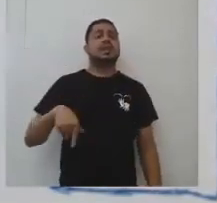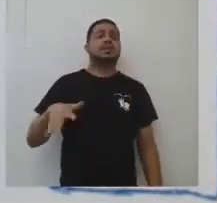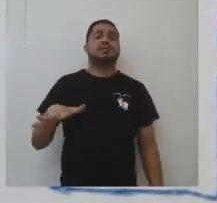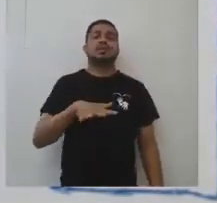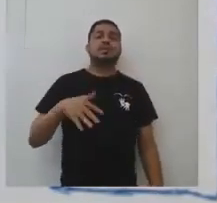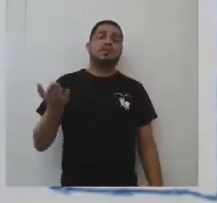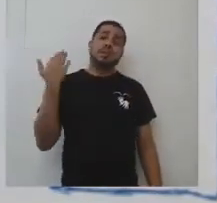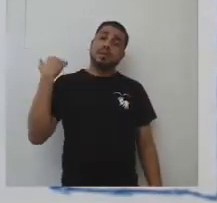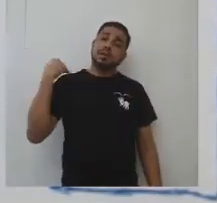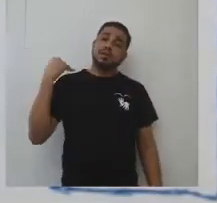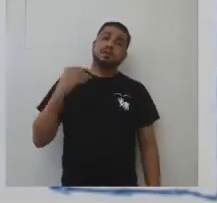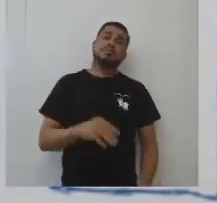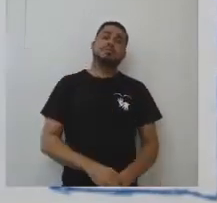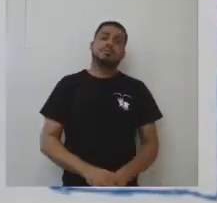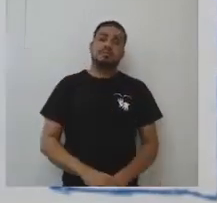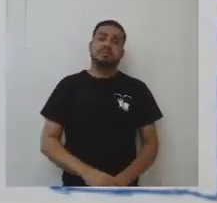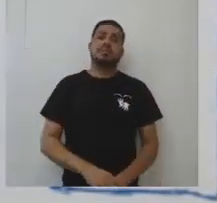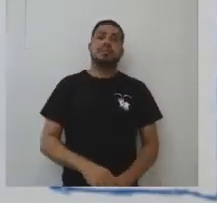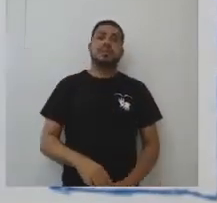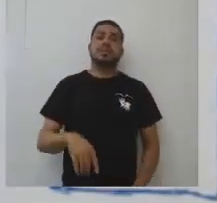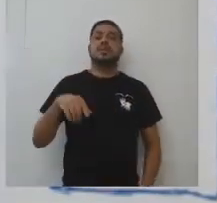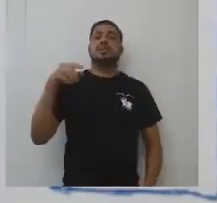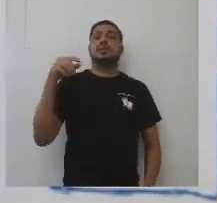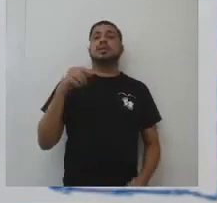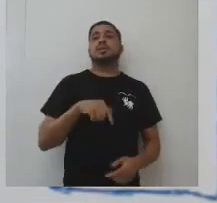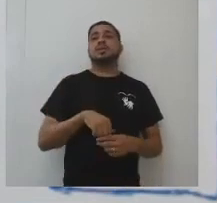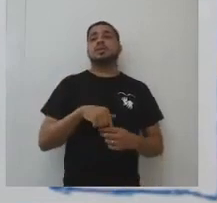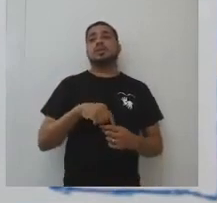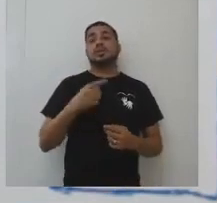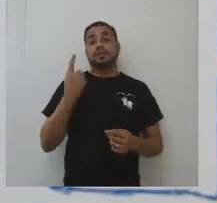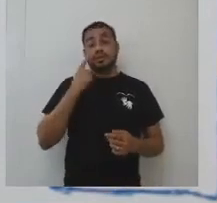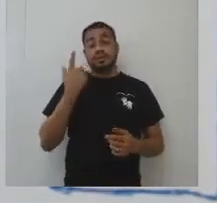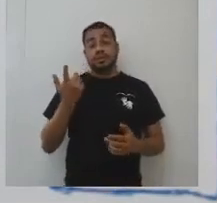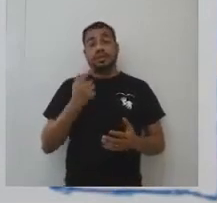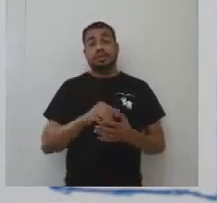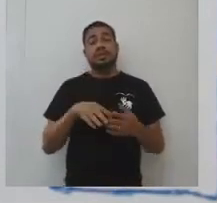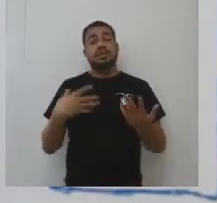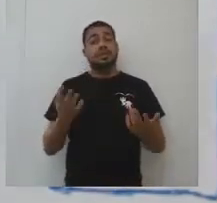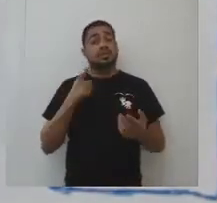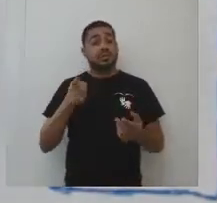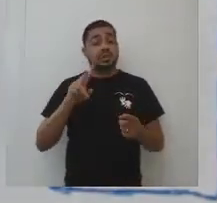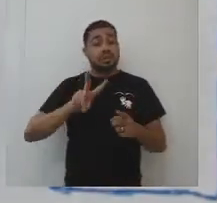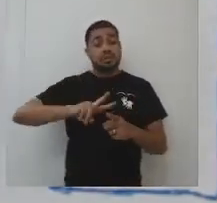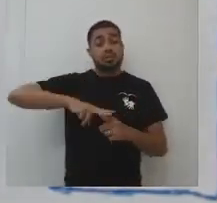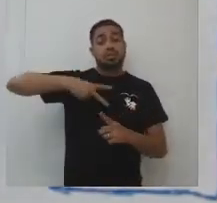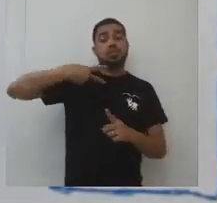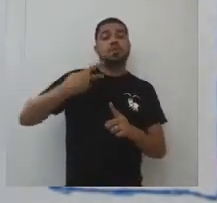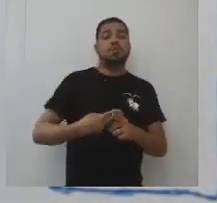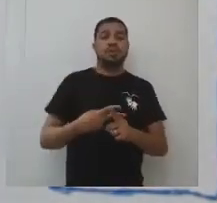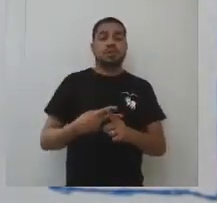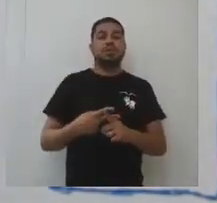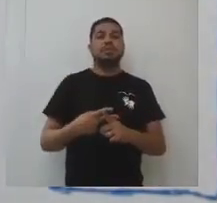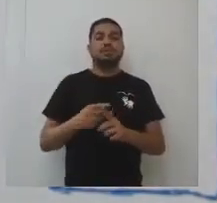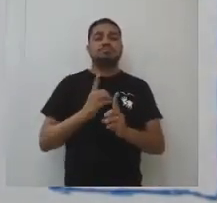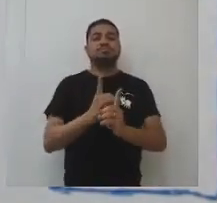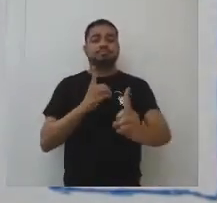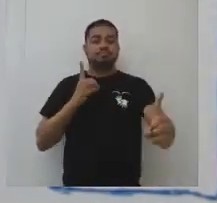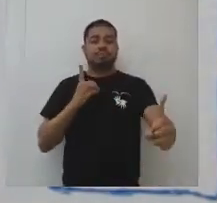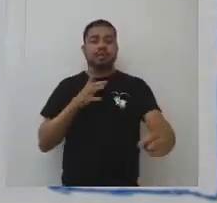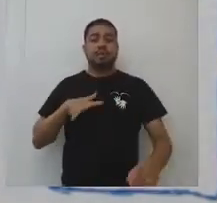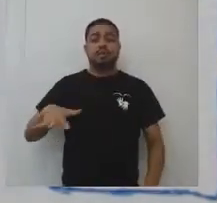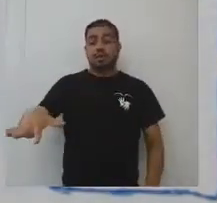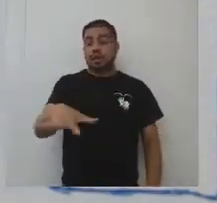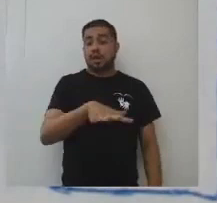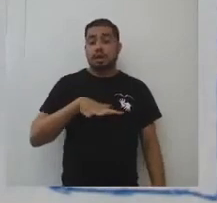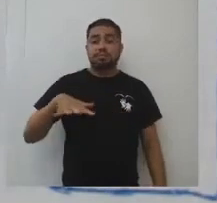exatamente o campo anterior. KQD ao quadrado é isso. Então, quando você dobra a distância, o